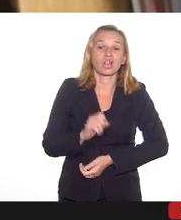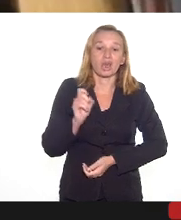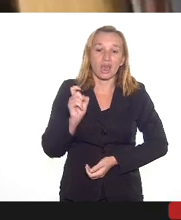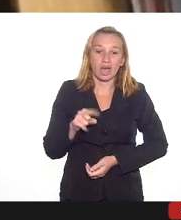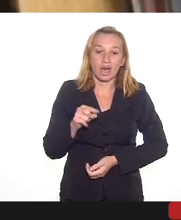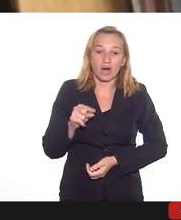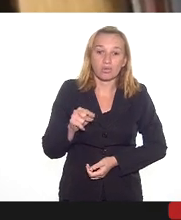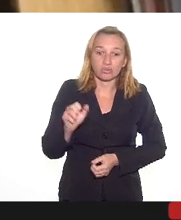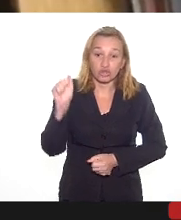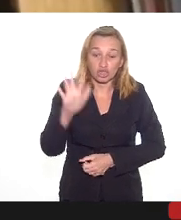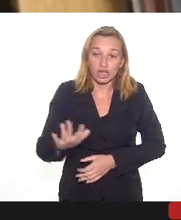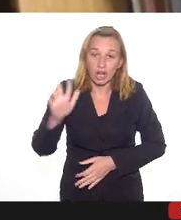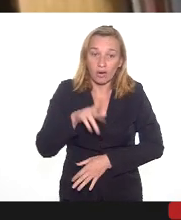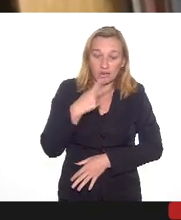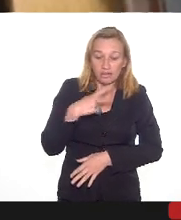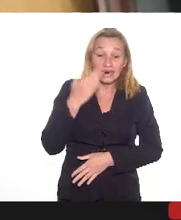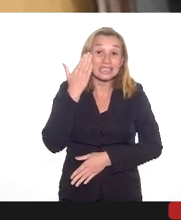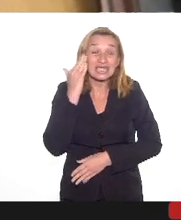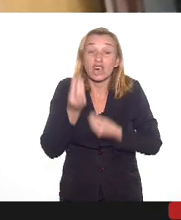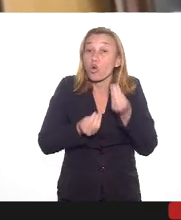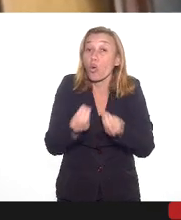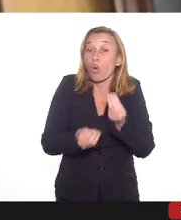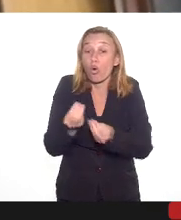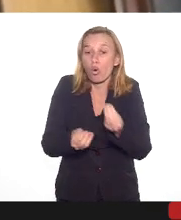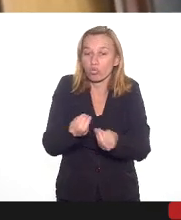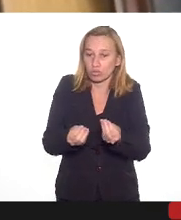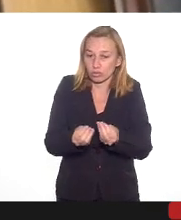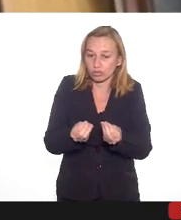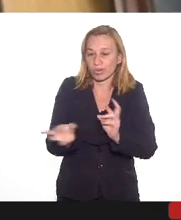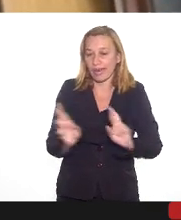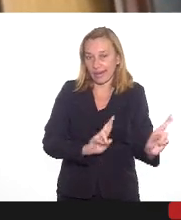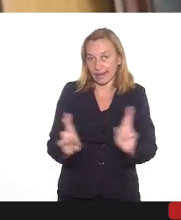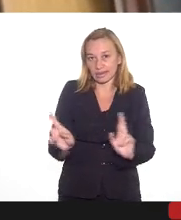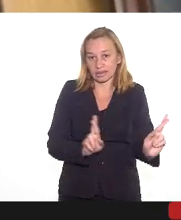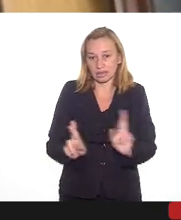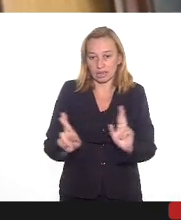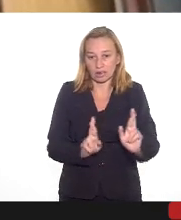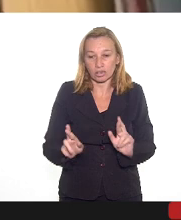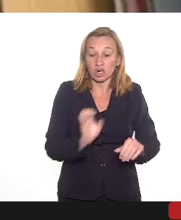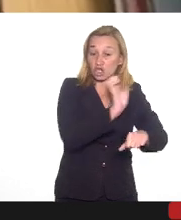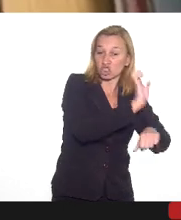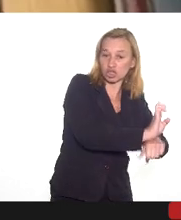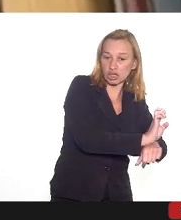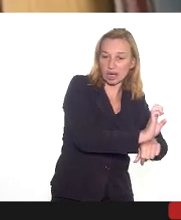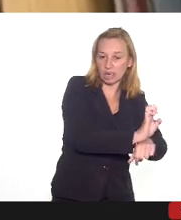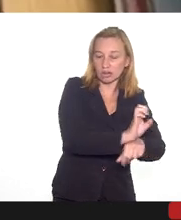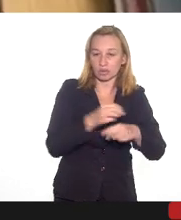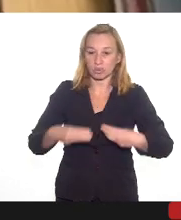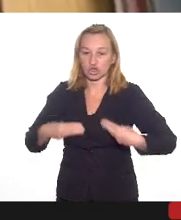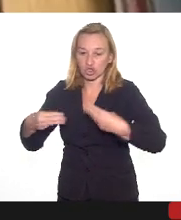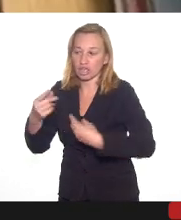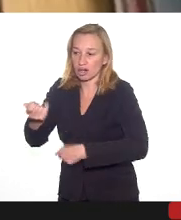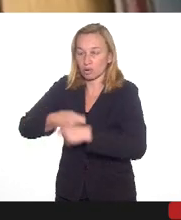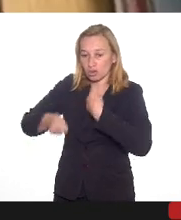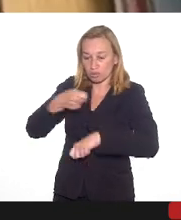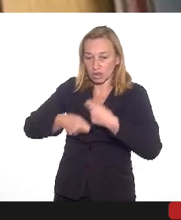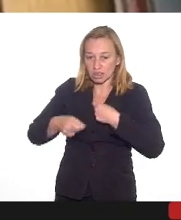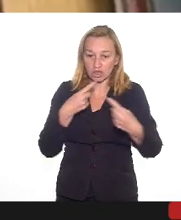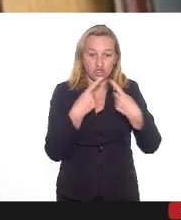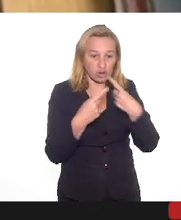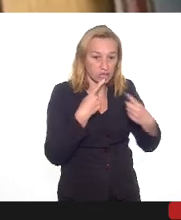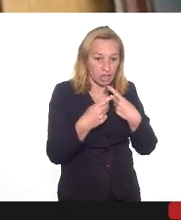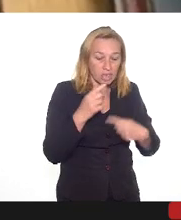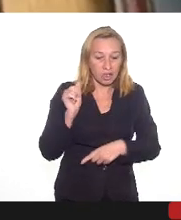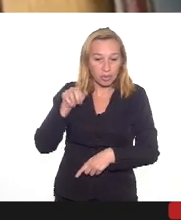esse é um panorama geral para a gente entender como se dão sempre as relações entre Estado e Ministério da Economia nessa discussão, e a Procuradoria